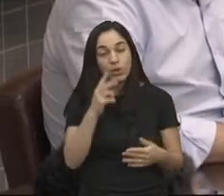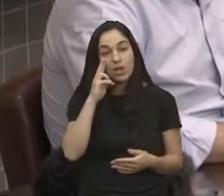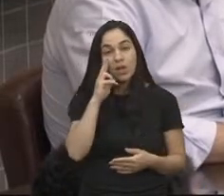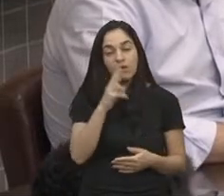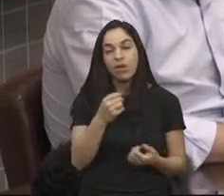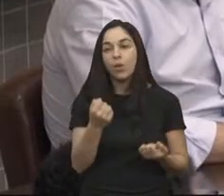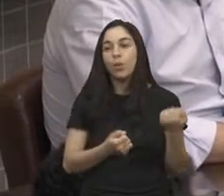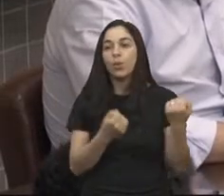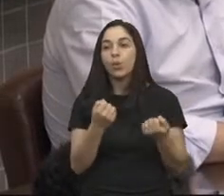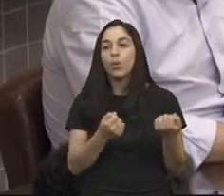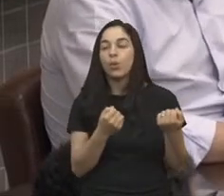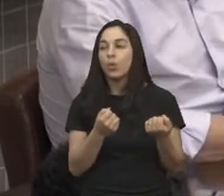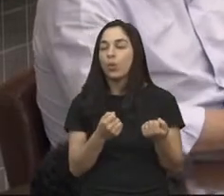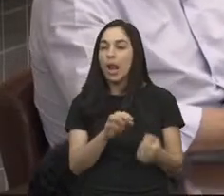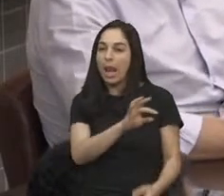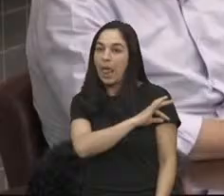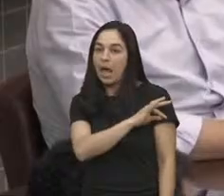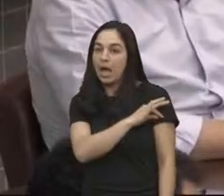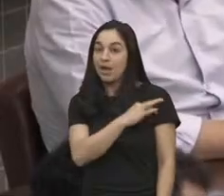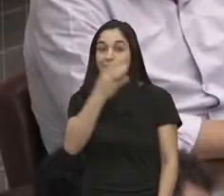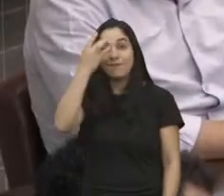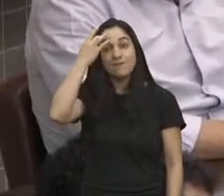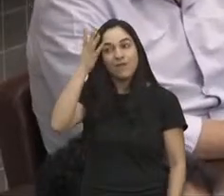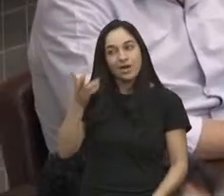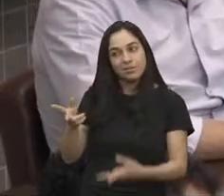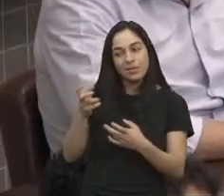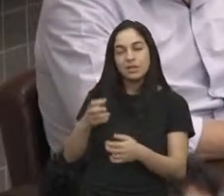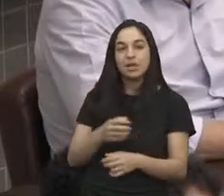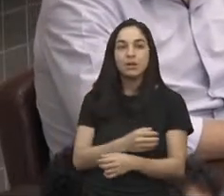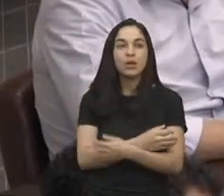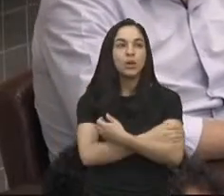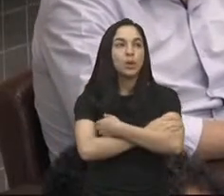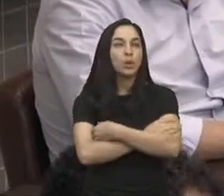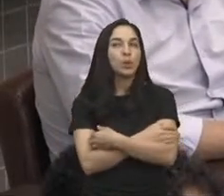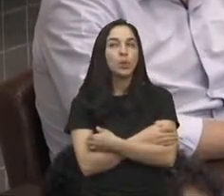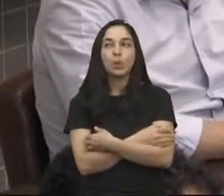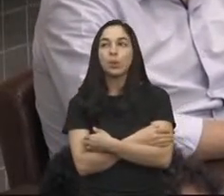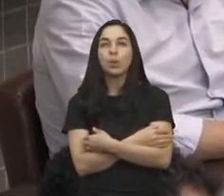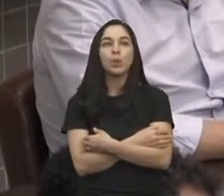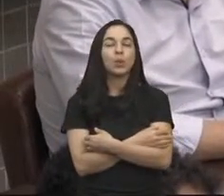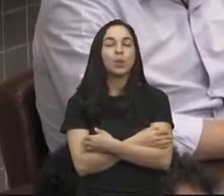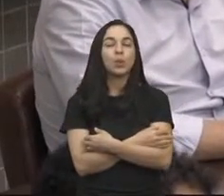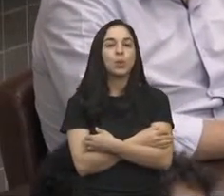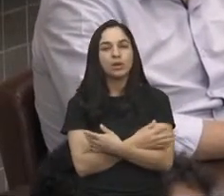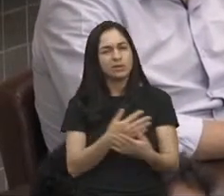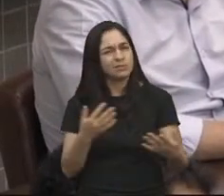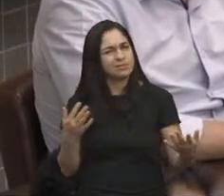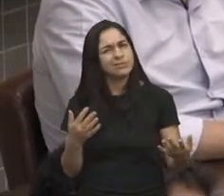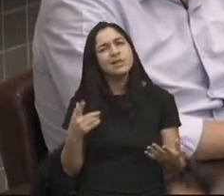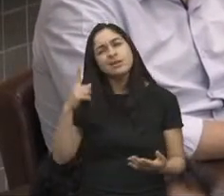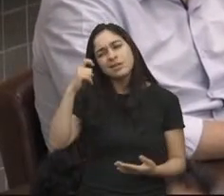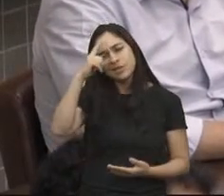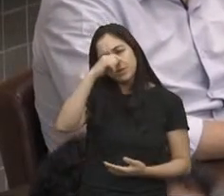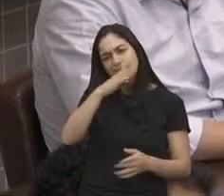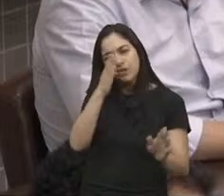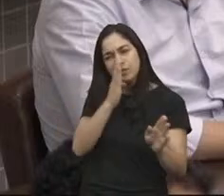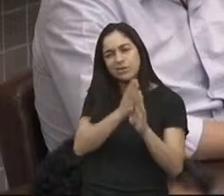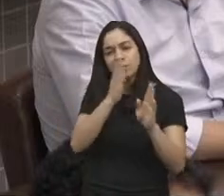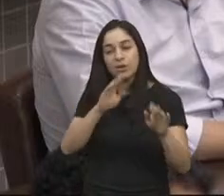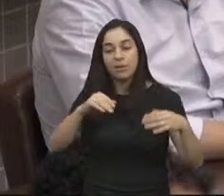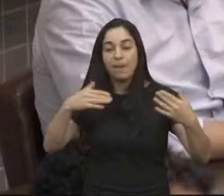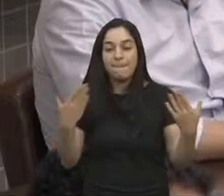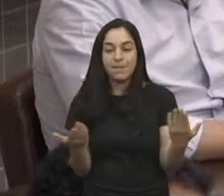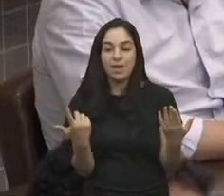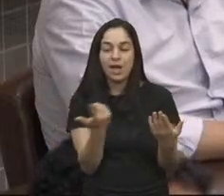guarda, que é muito fácil de identificar, ele cessa. Então é difícil a gente, às vezes, conseguir flagrar. Mas a sua